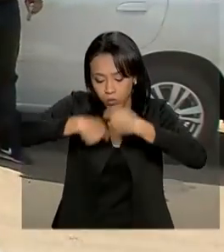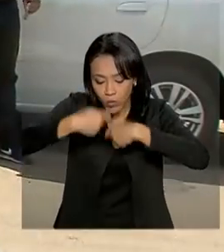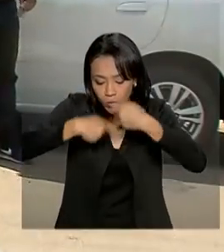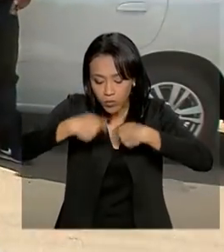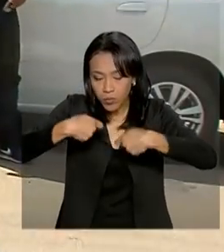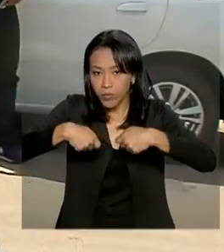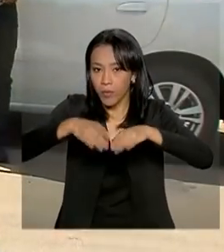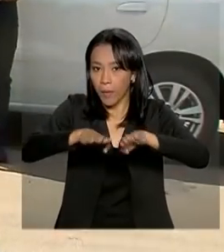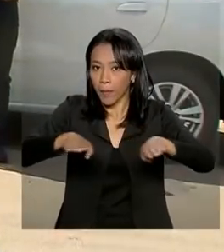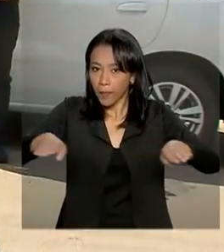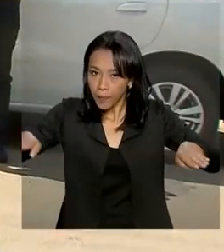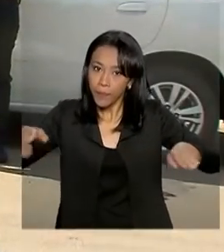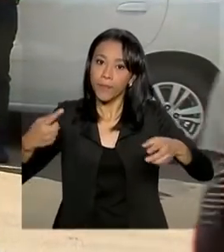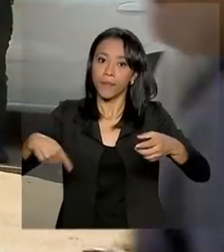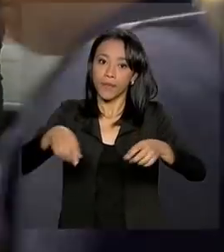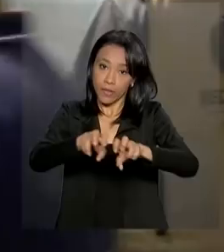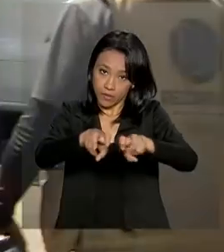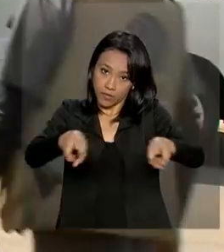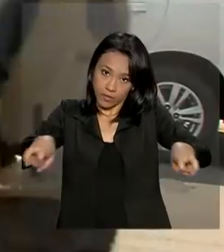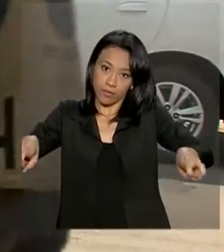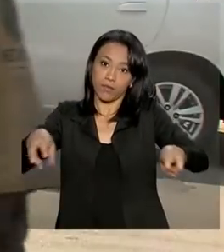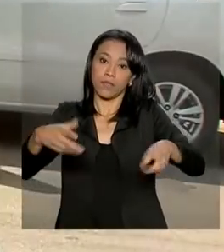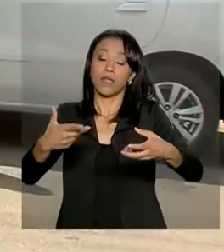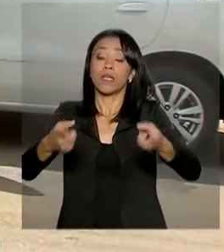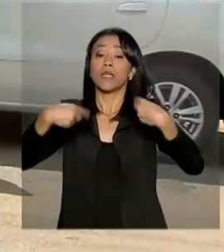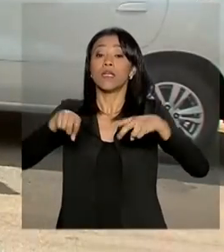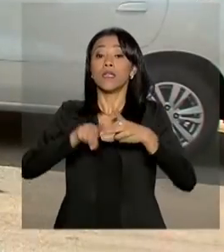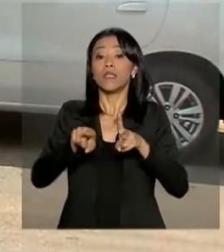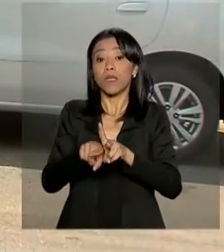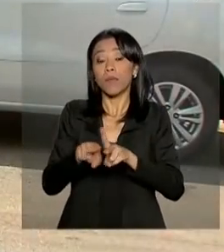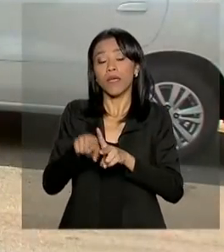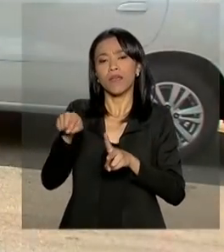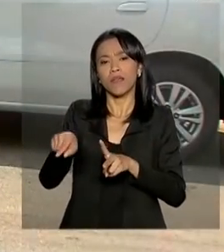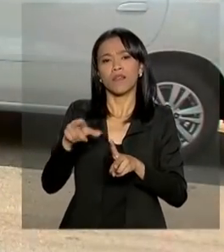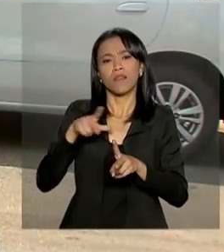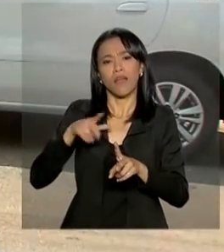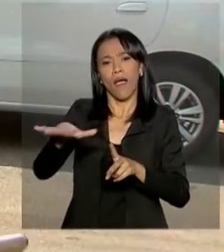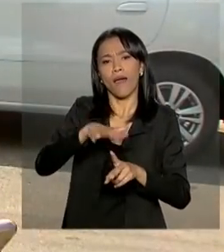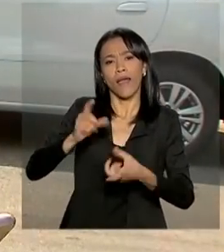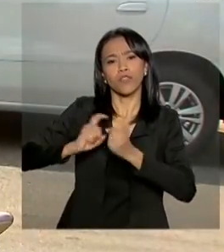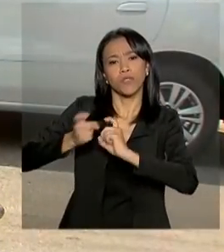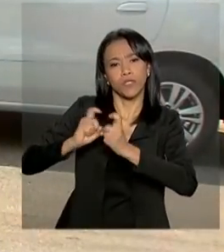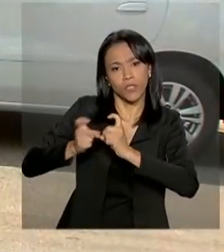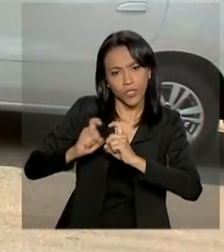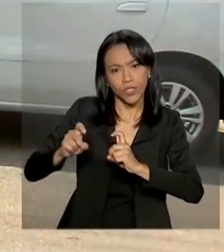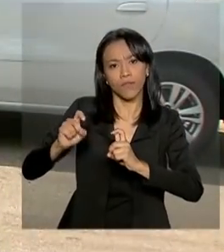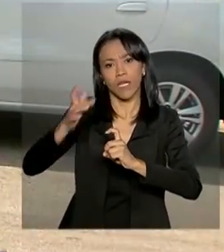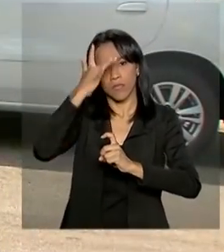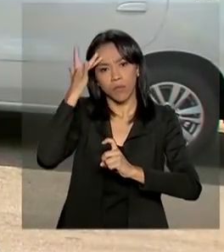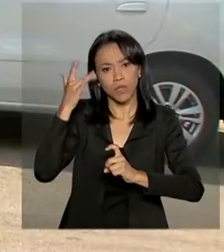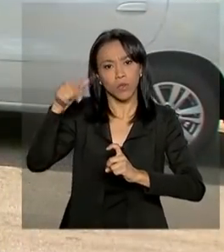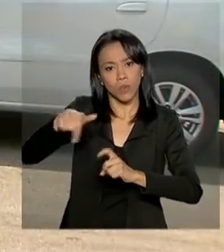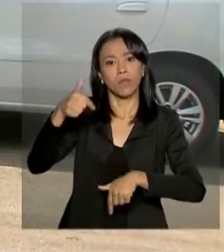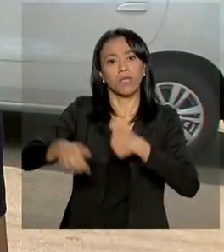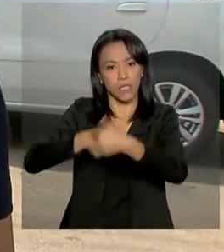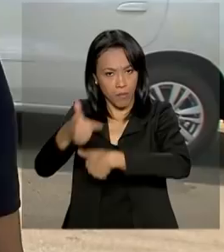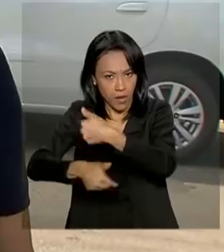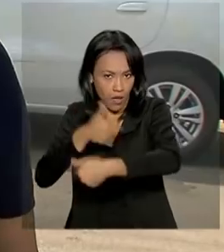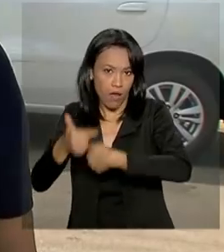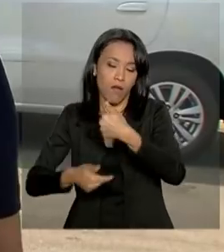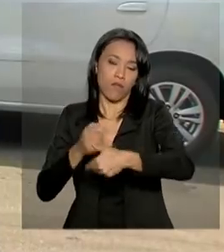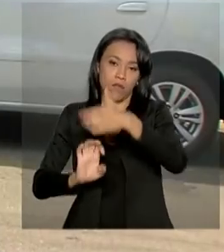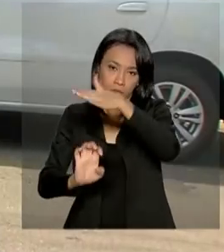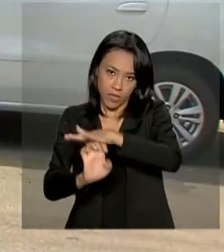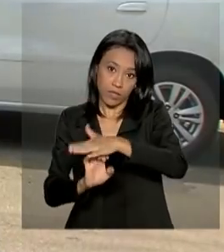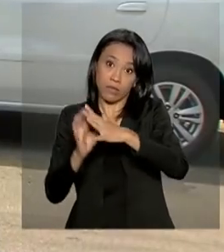da empresa Vale, e onde também estavam aí a maior parte dos funcionários que estão desaparecidos.